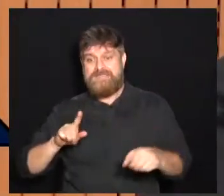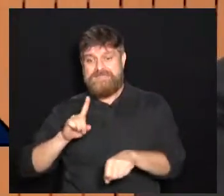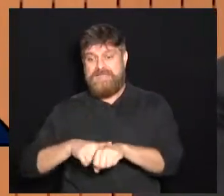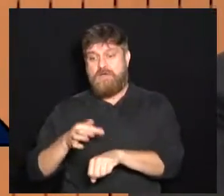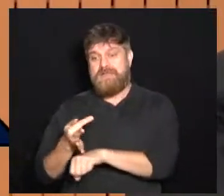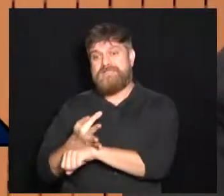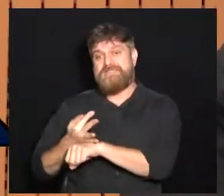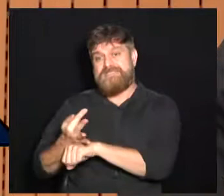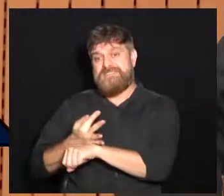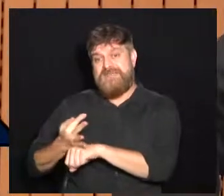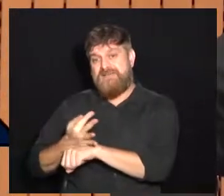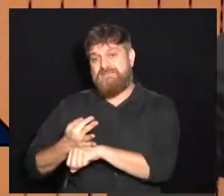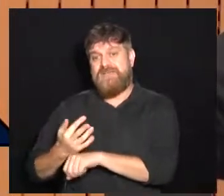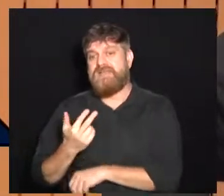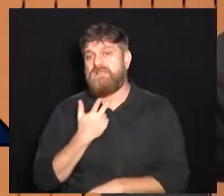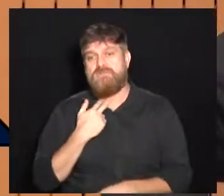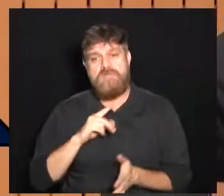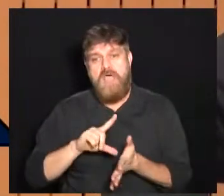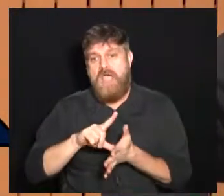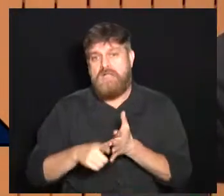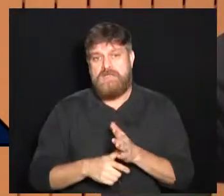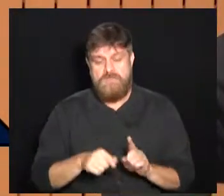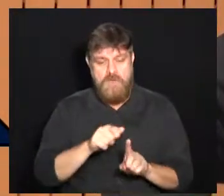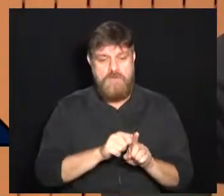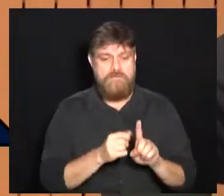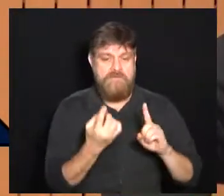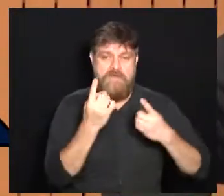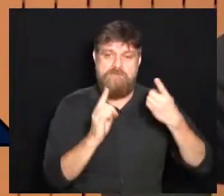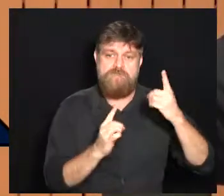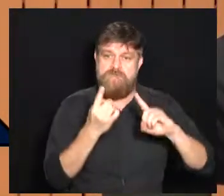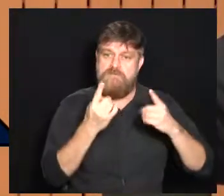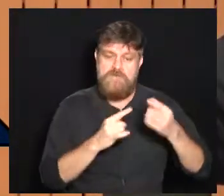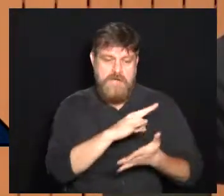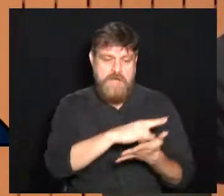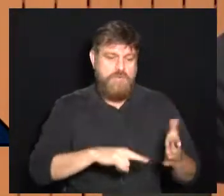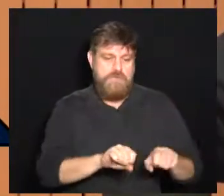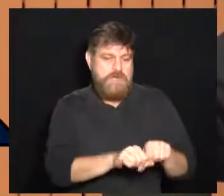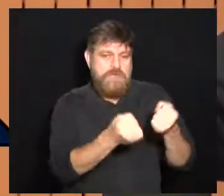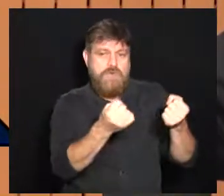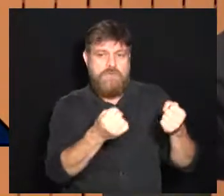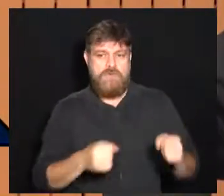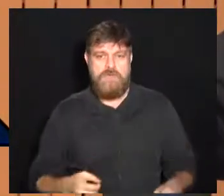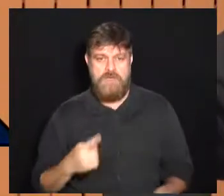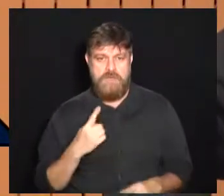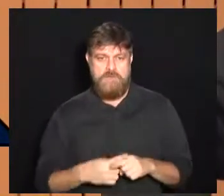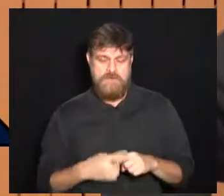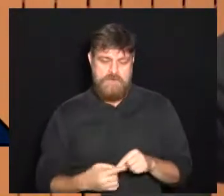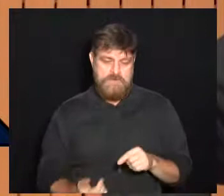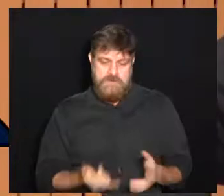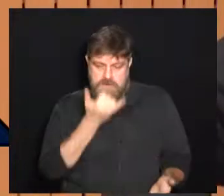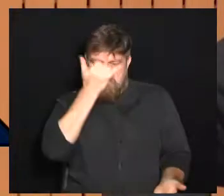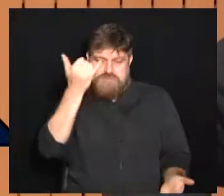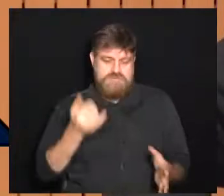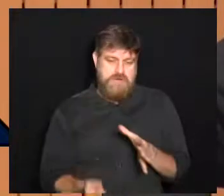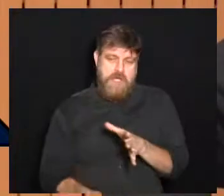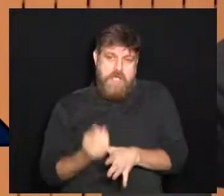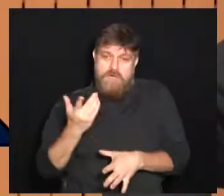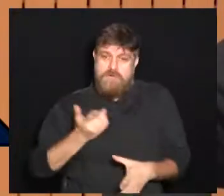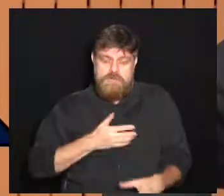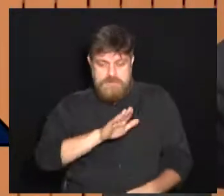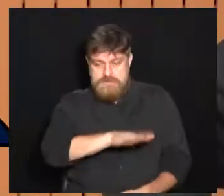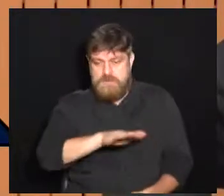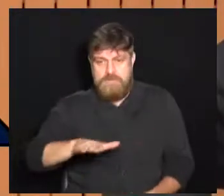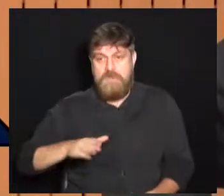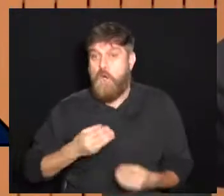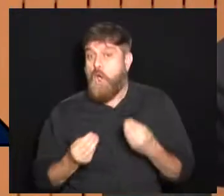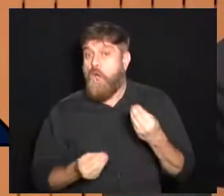né? E não para o final de fevereiro, porque isso acaba ocasionando problemas de